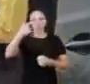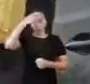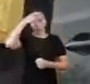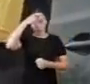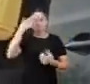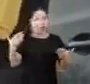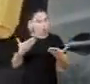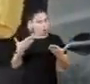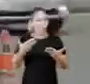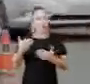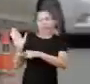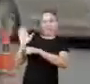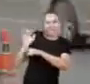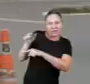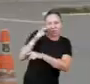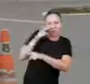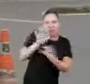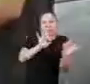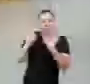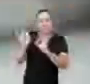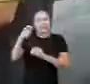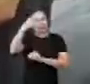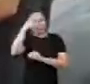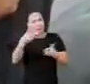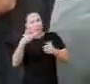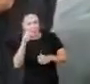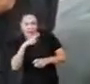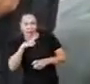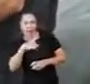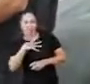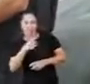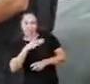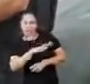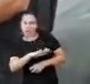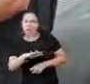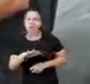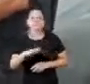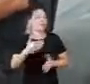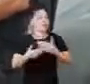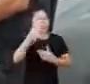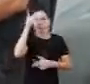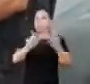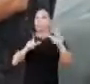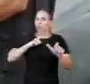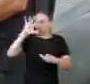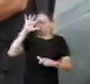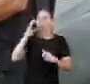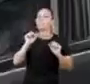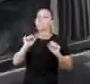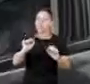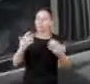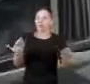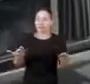Isso é uma conscientização, tá? Um vídeo para que o senhor vire fazer isso, perceber que o senhor tem criança, entendeu? E isso, qualquer um está sujeito a